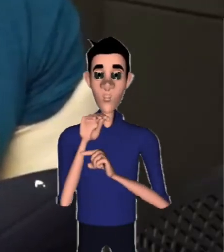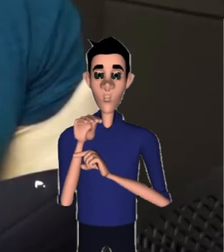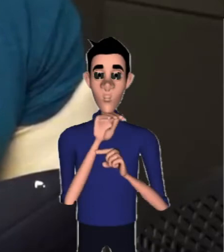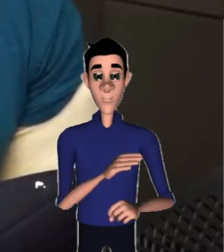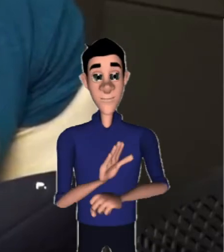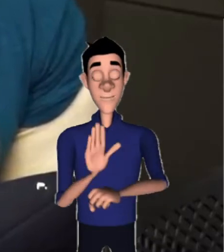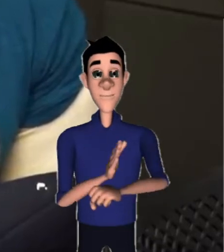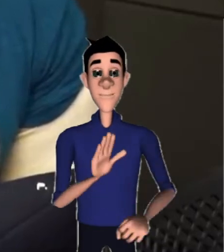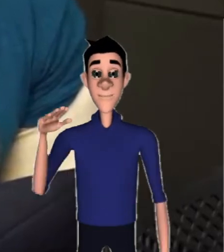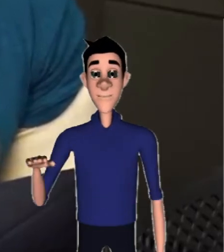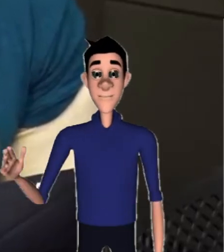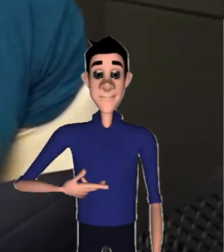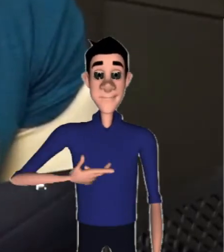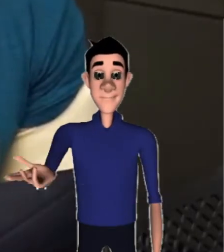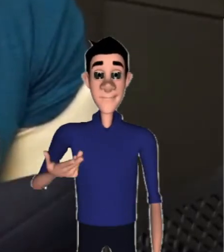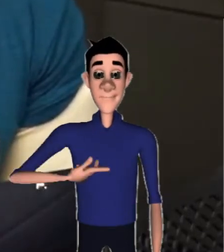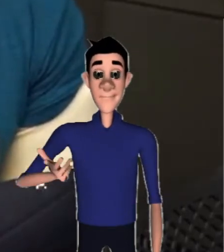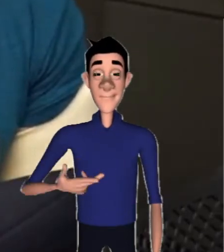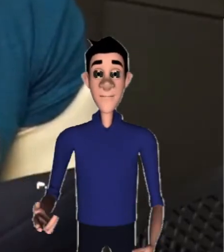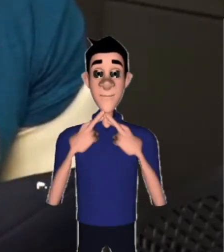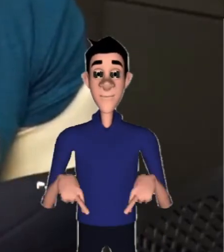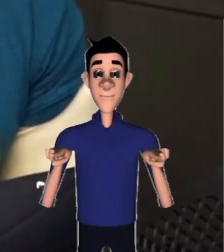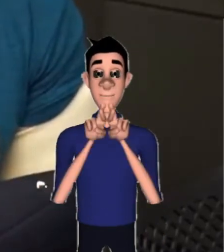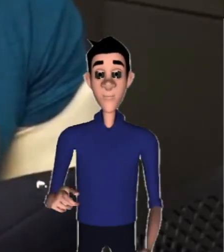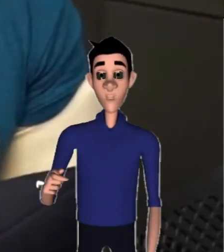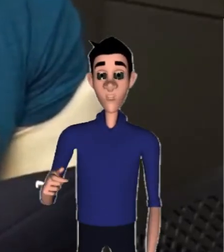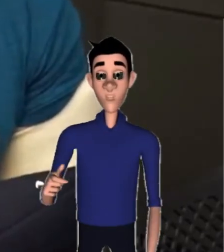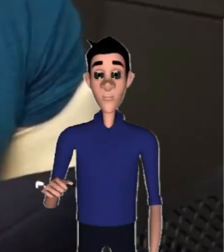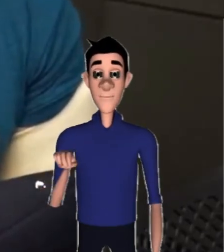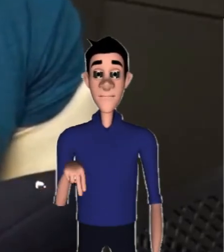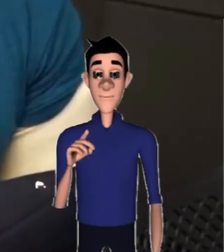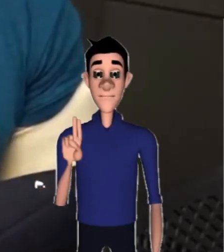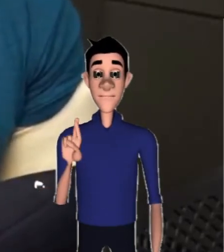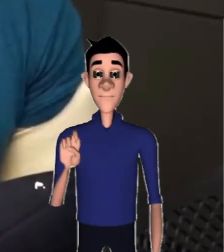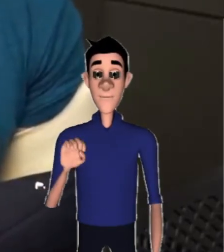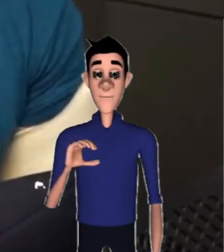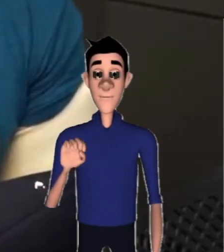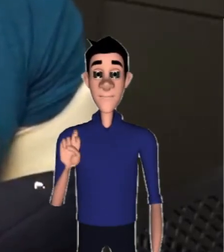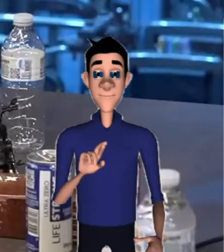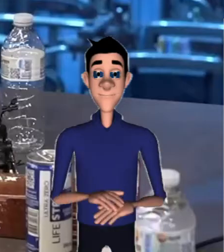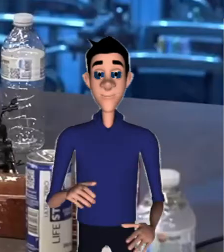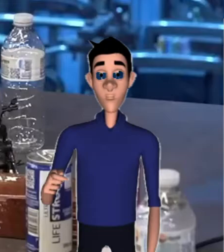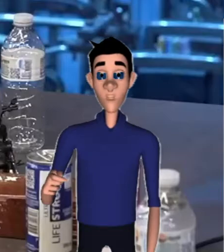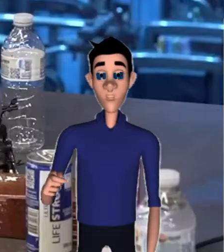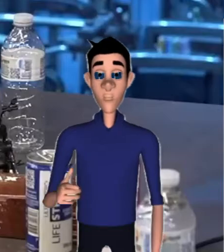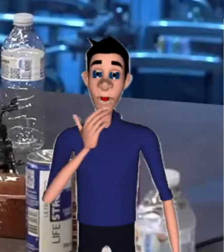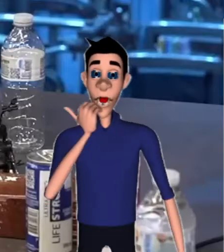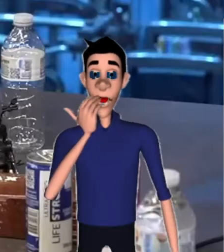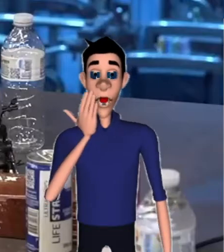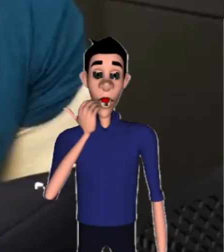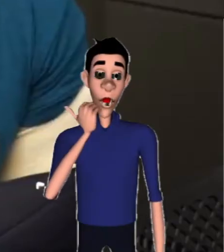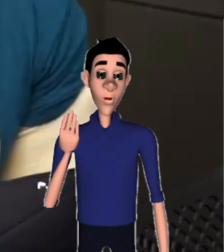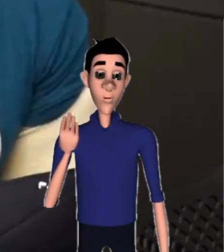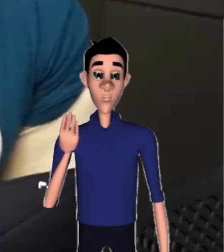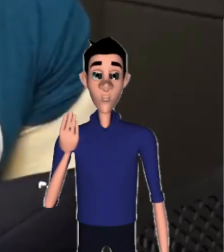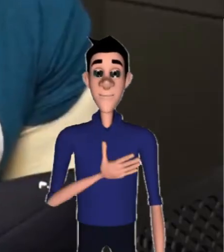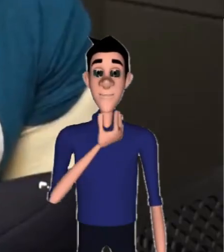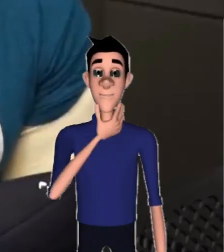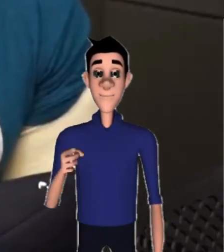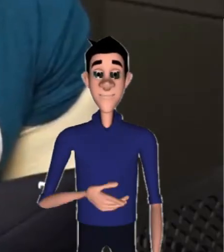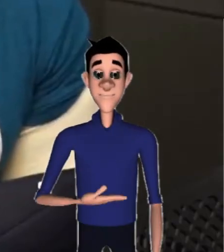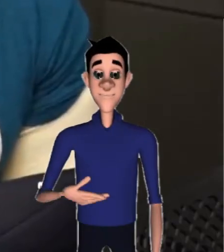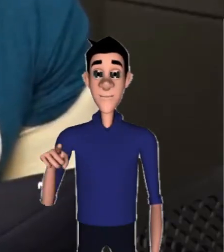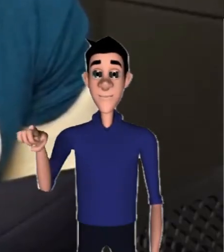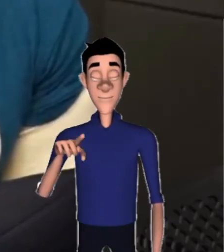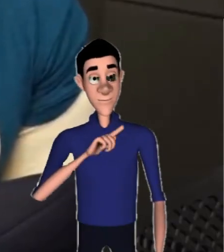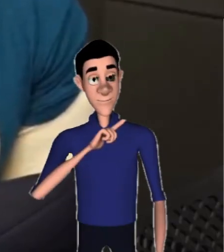bem se é isso que você devia fazer mesmo. Compensa muito mais você procurar alguém Explica que te pra galera ajude. o que é dieta restritiva, Muzi. Dieta